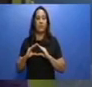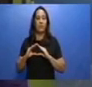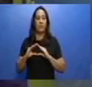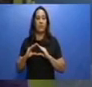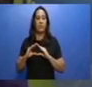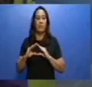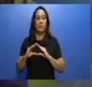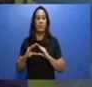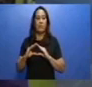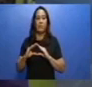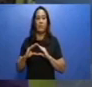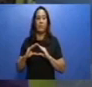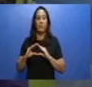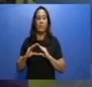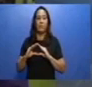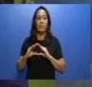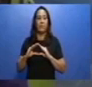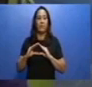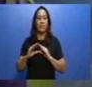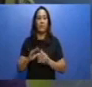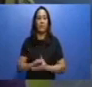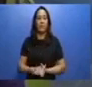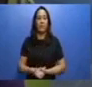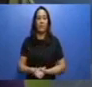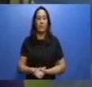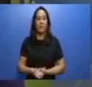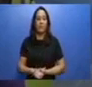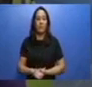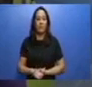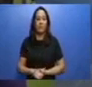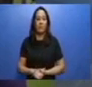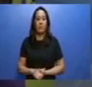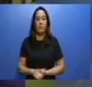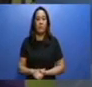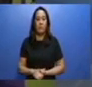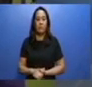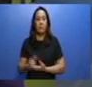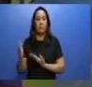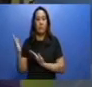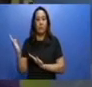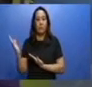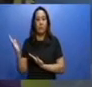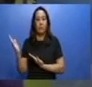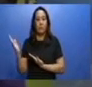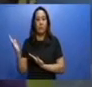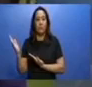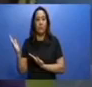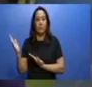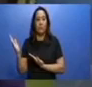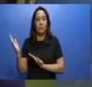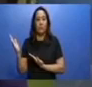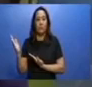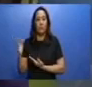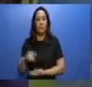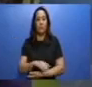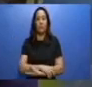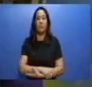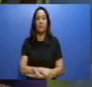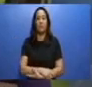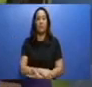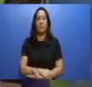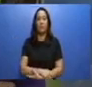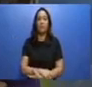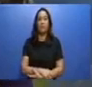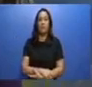que é o meio? Que eu encontrei aqui em cima. Eu vou unir este com este, tá vendo? Não precisa ficar igualzinho,